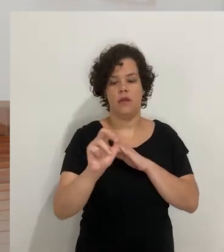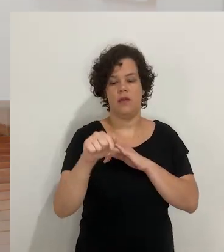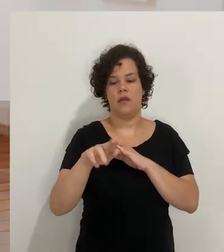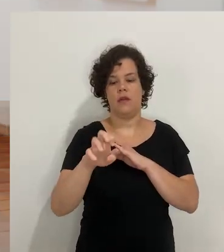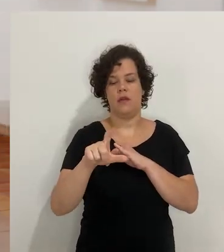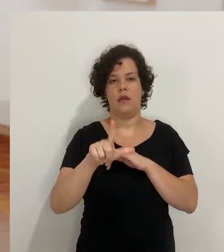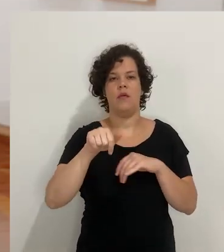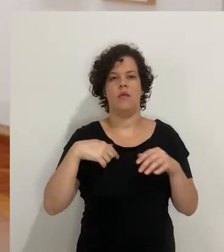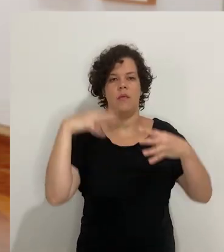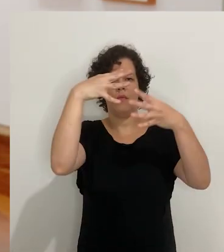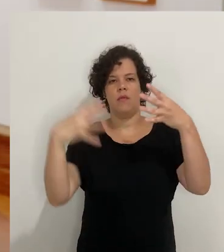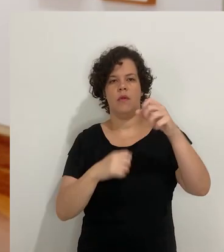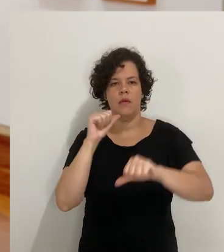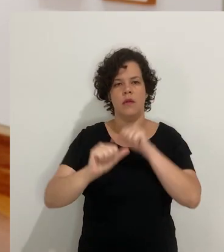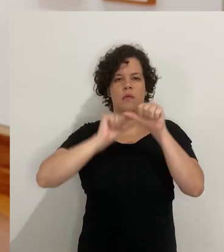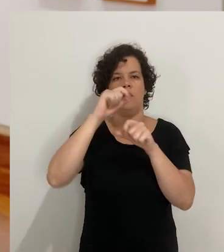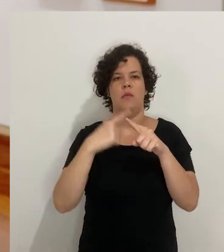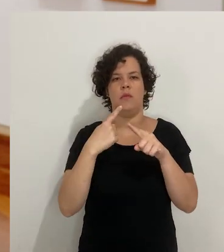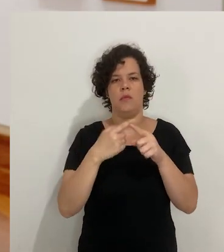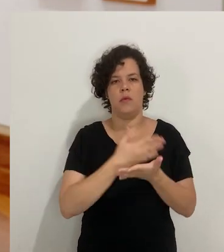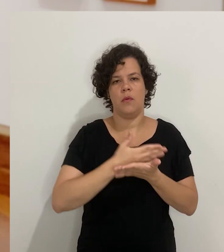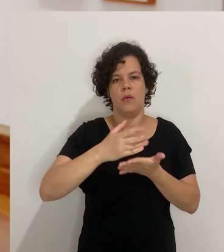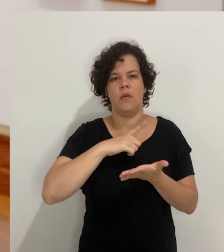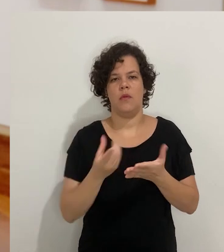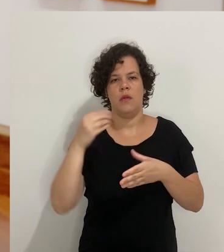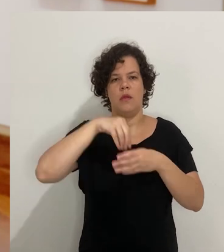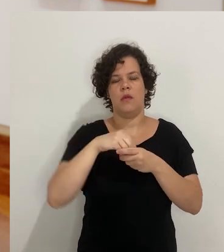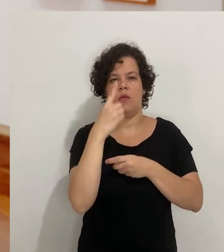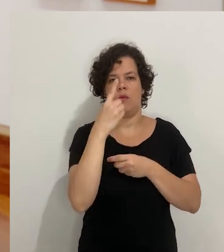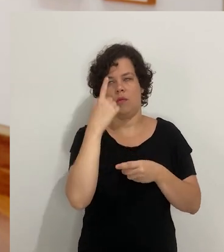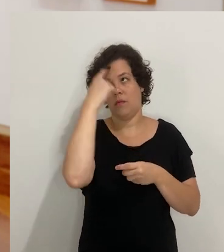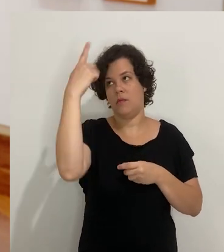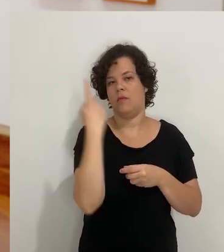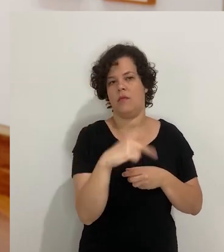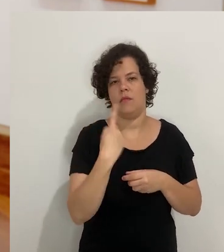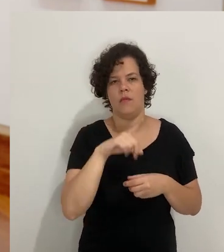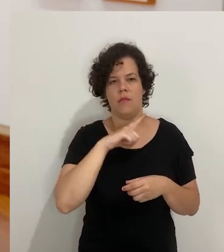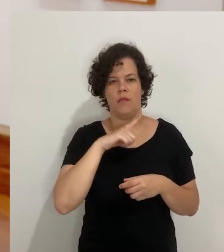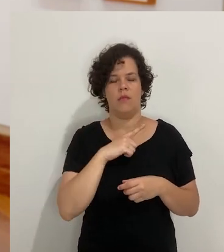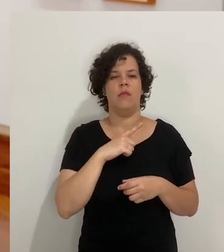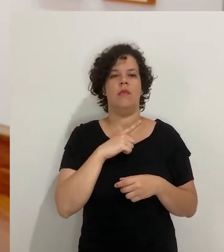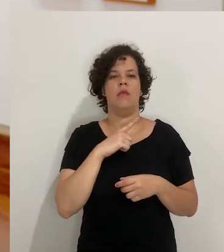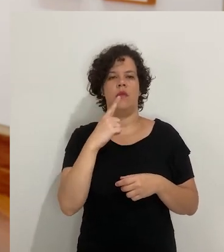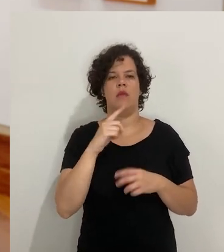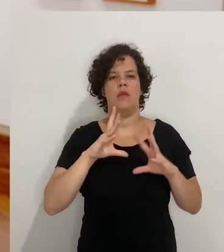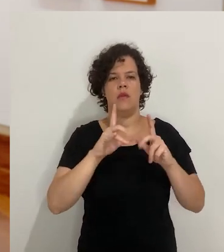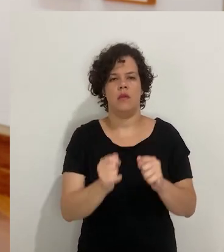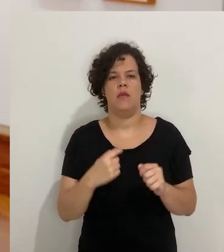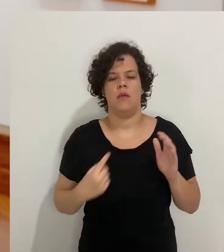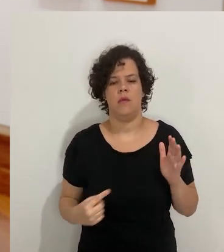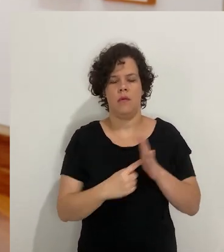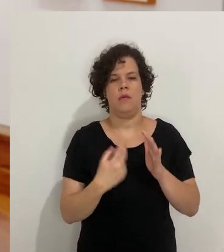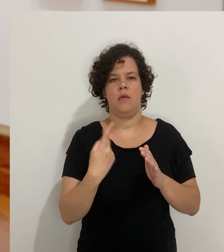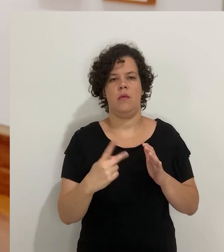de Raquel é uma metamorfose, porque vem de uma questão metafórica, que nos toca